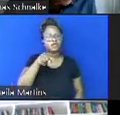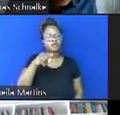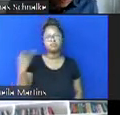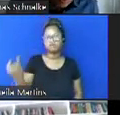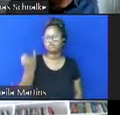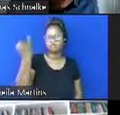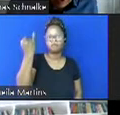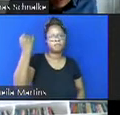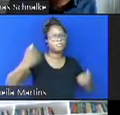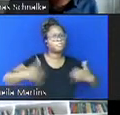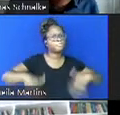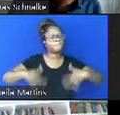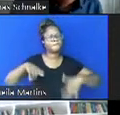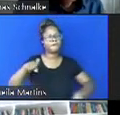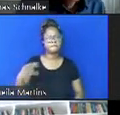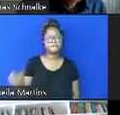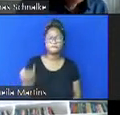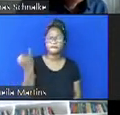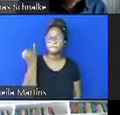para